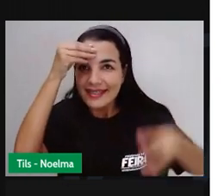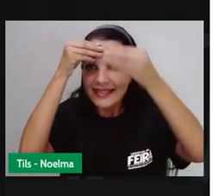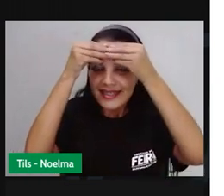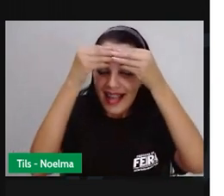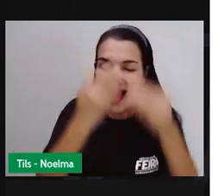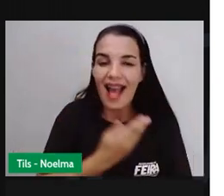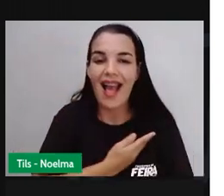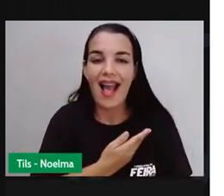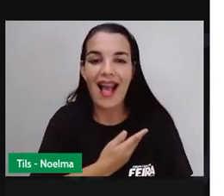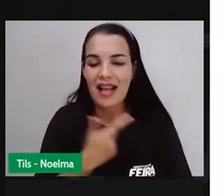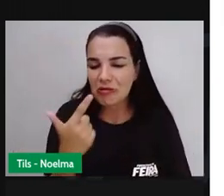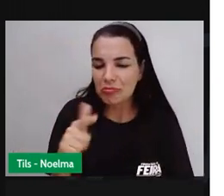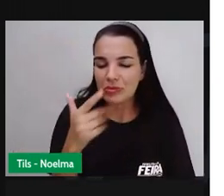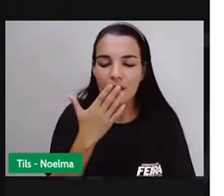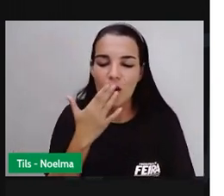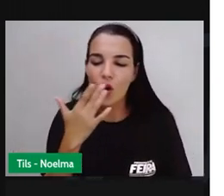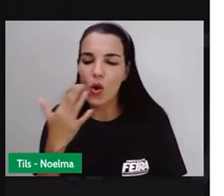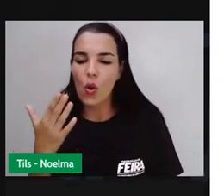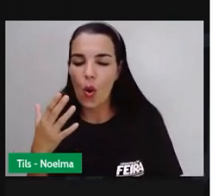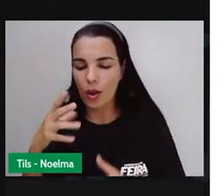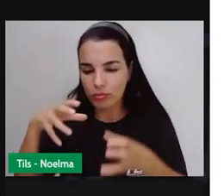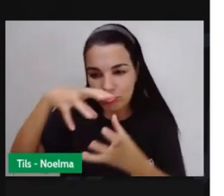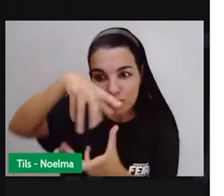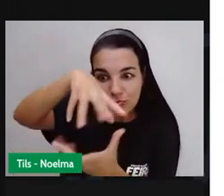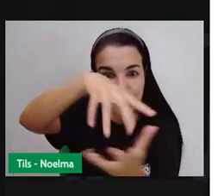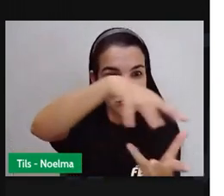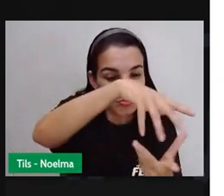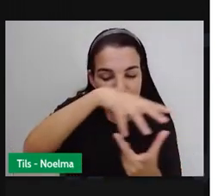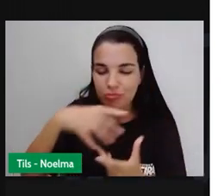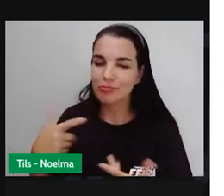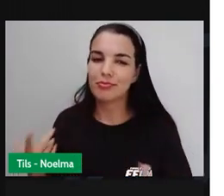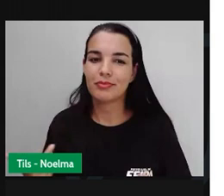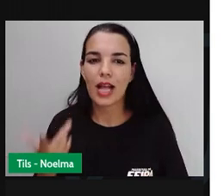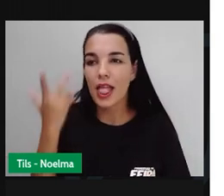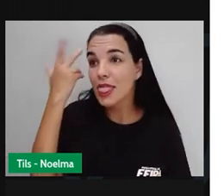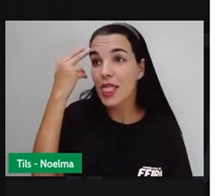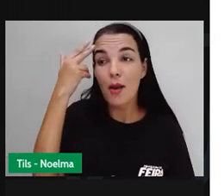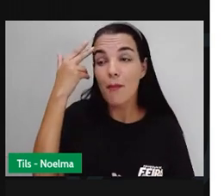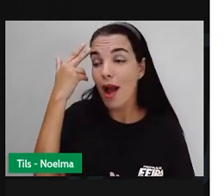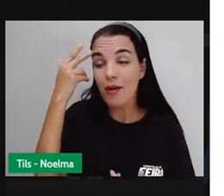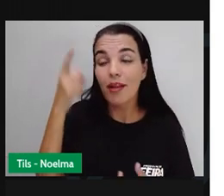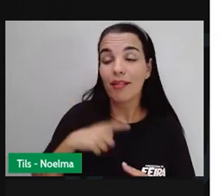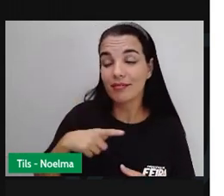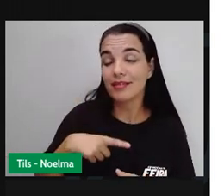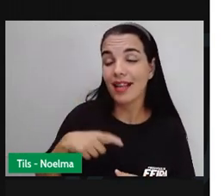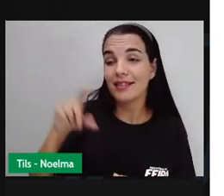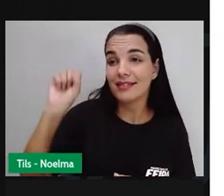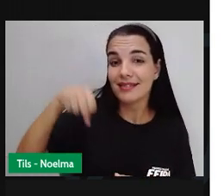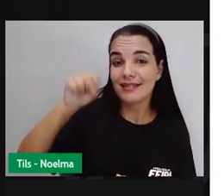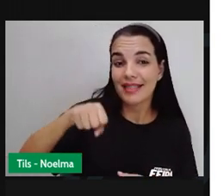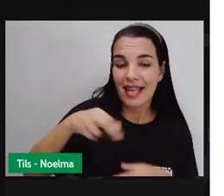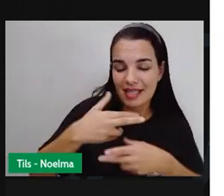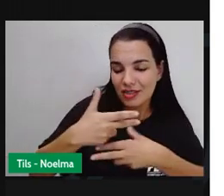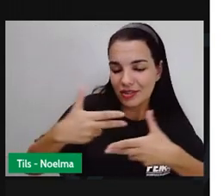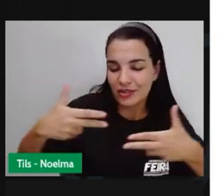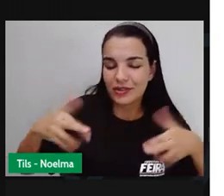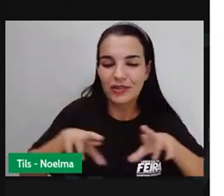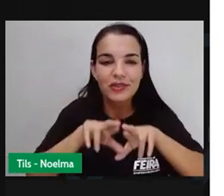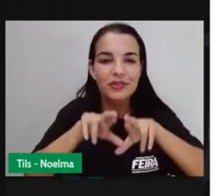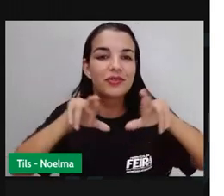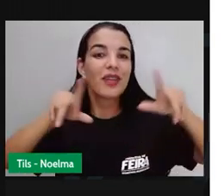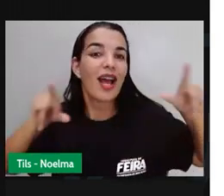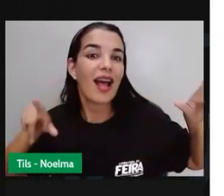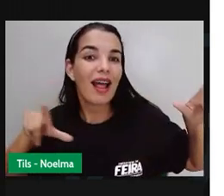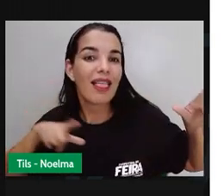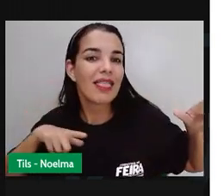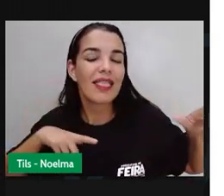amizade não vê cor nem continente, que o normal está nas coisas diferentes. Amigo tem de toda cor,